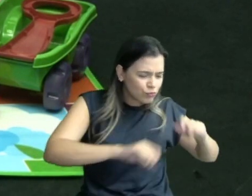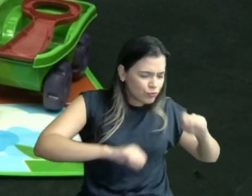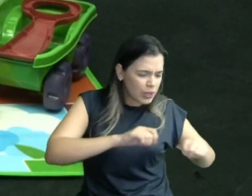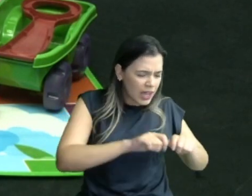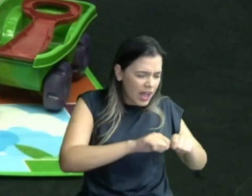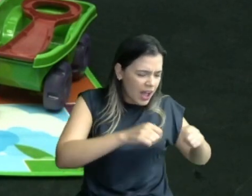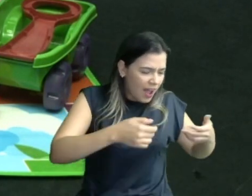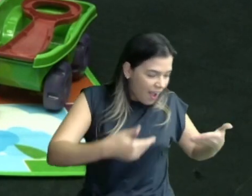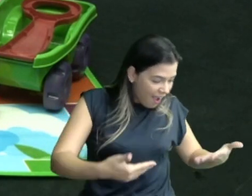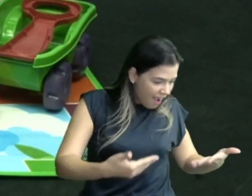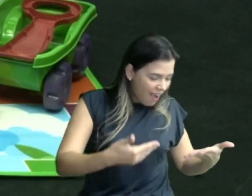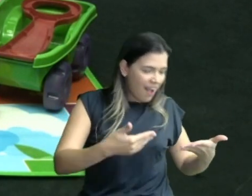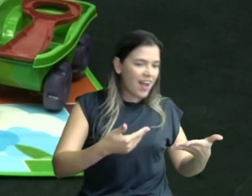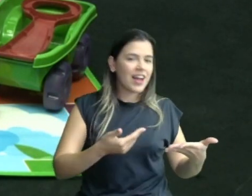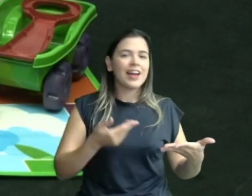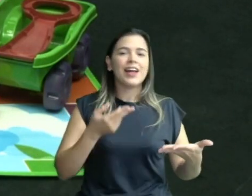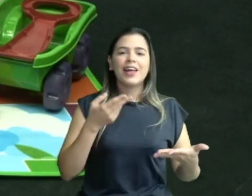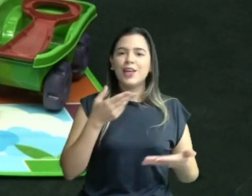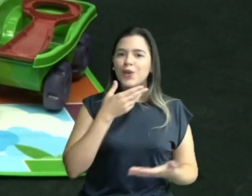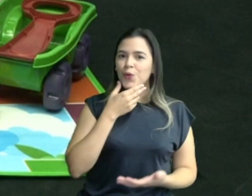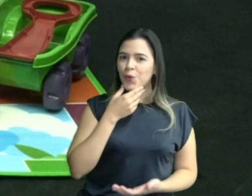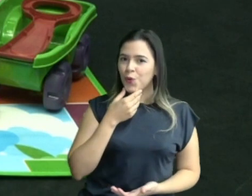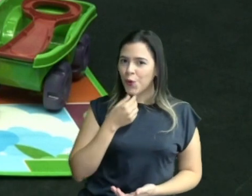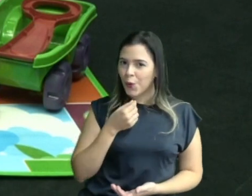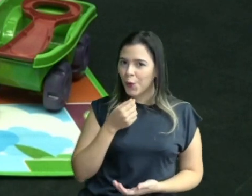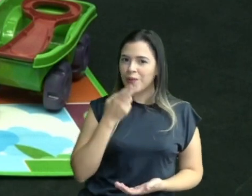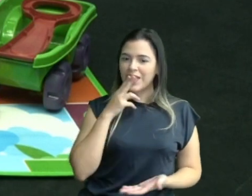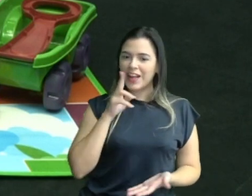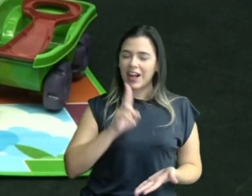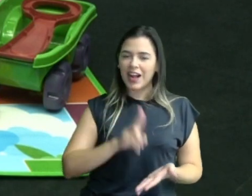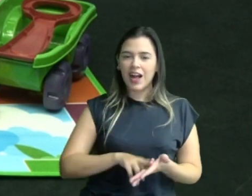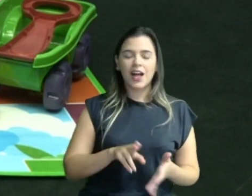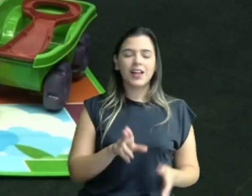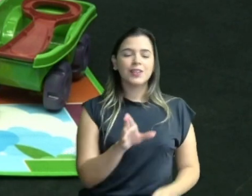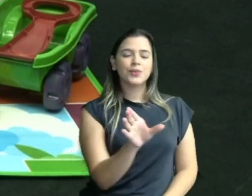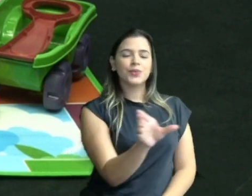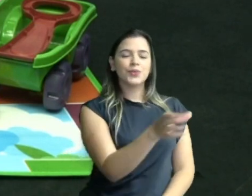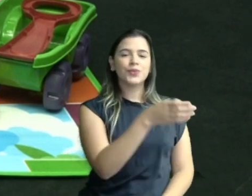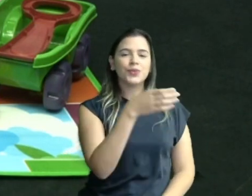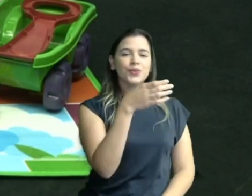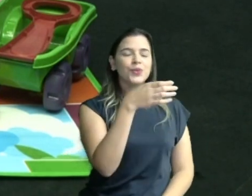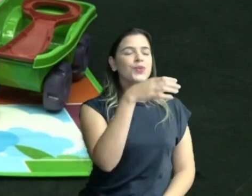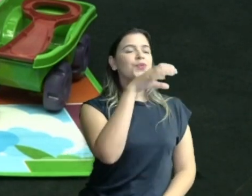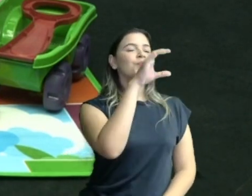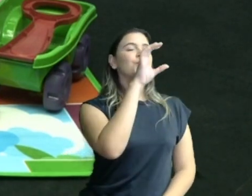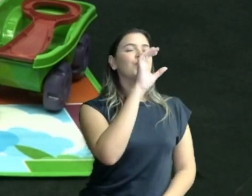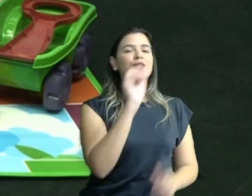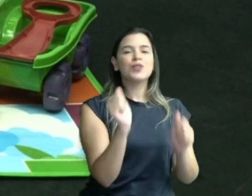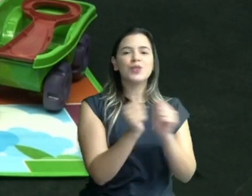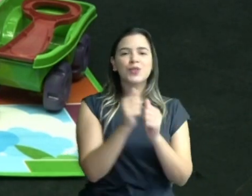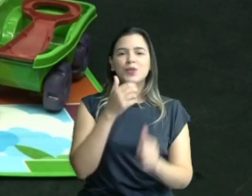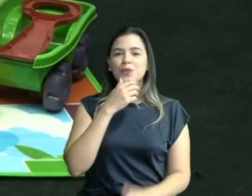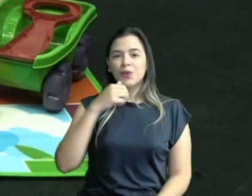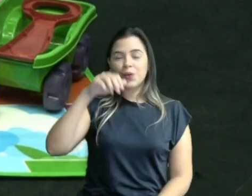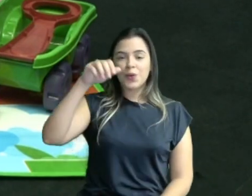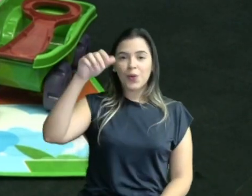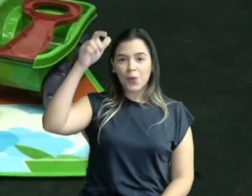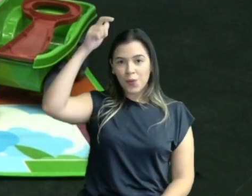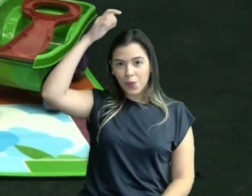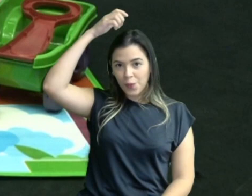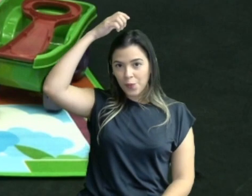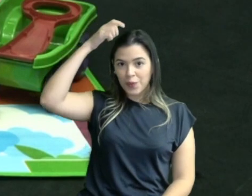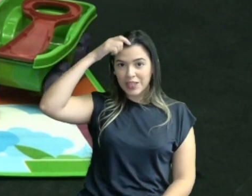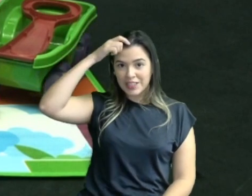a sua história e o carteiro que Glória tomou Champanhe com o príncipe e Tonto tonto foi